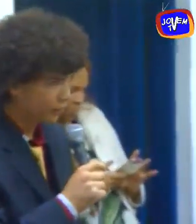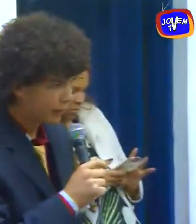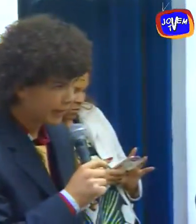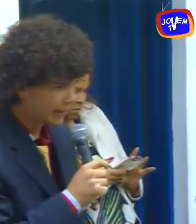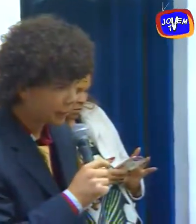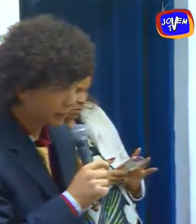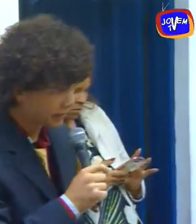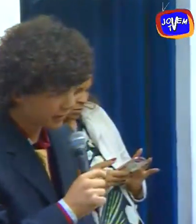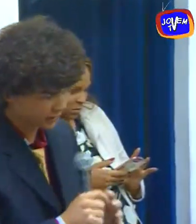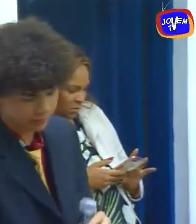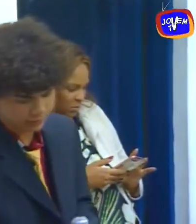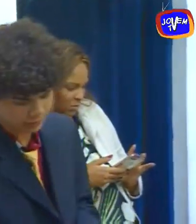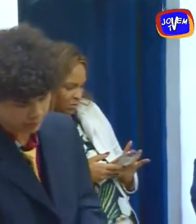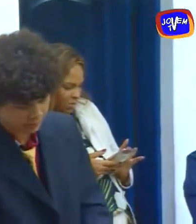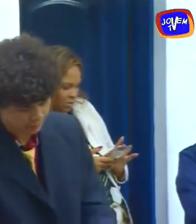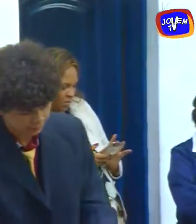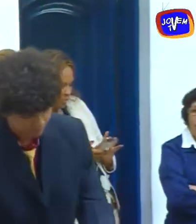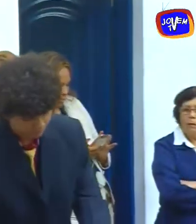Eu voto na Maiara, senhor presidente.